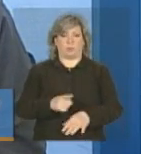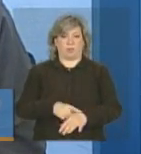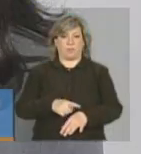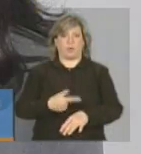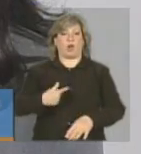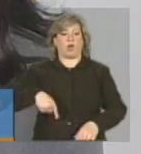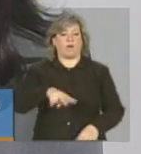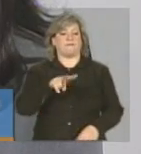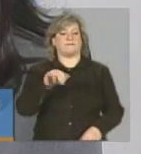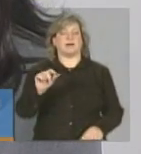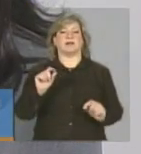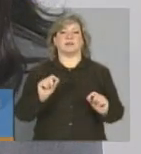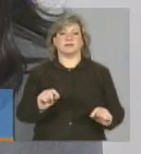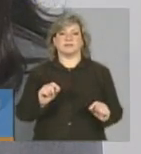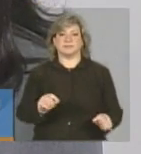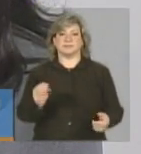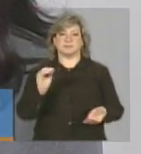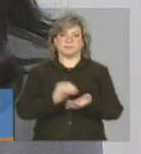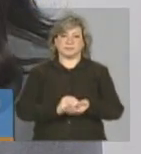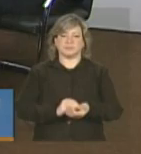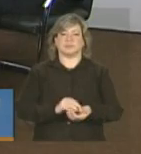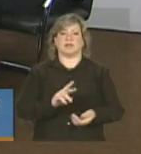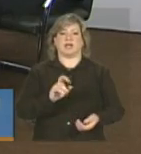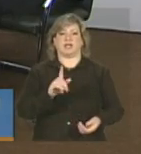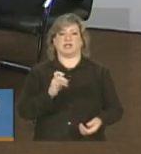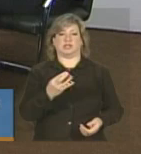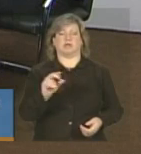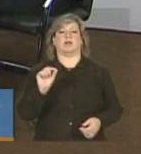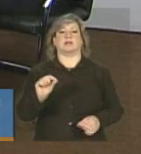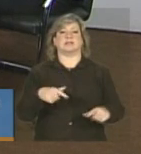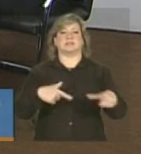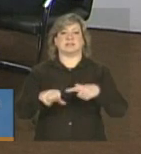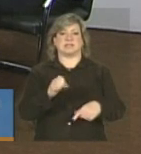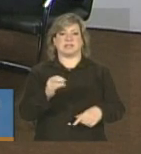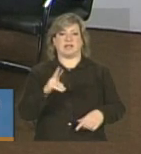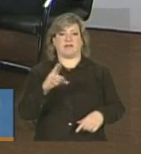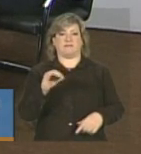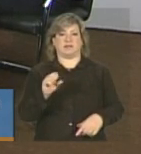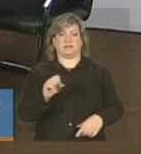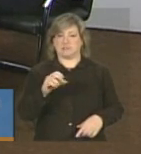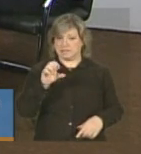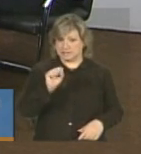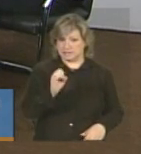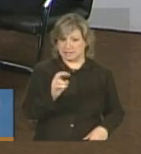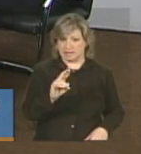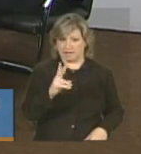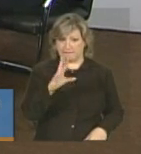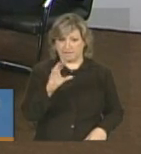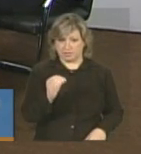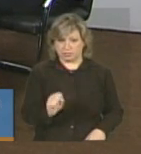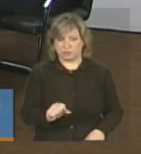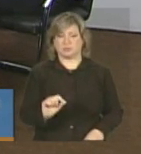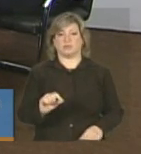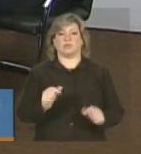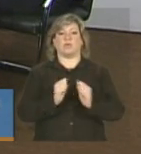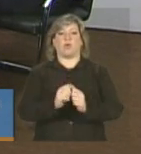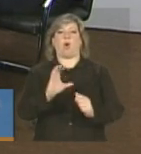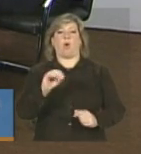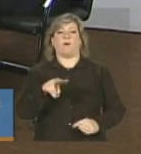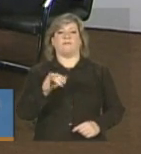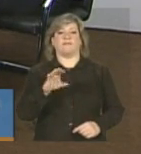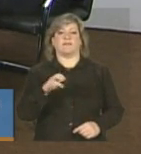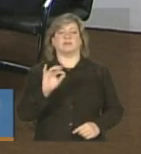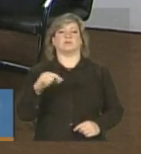iremos registrar os serviços de convivência realizados pela equipe do CRAS nos